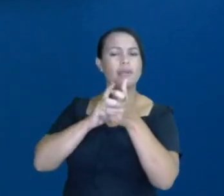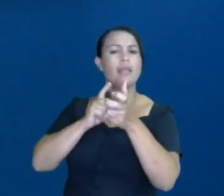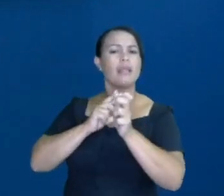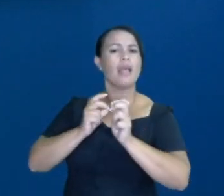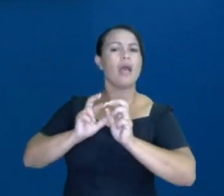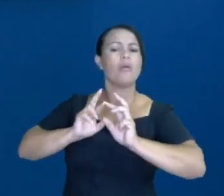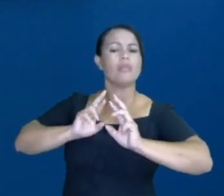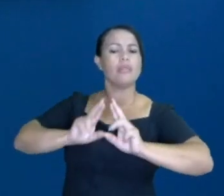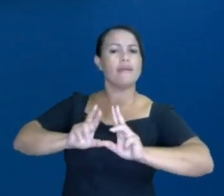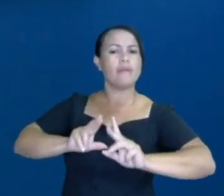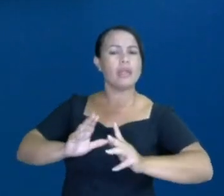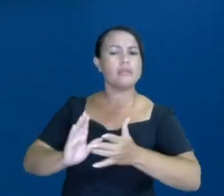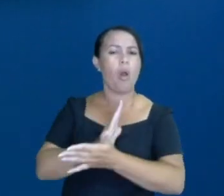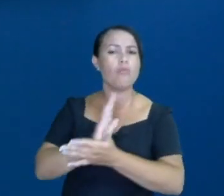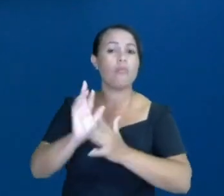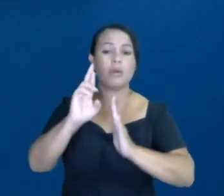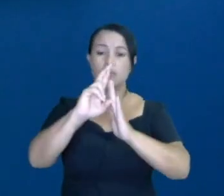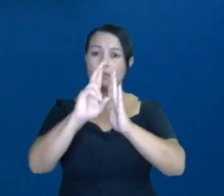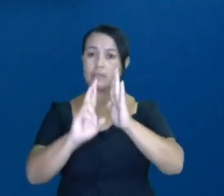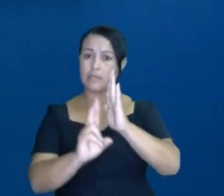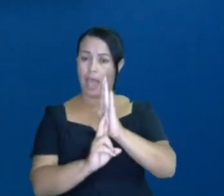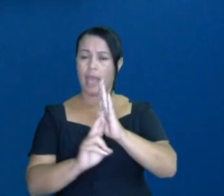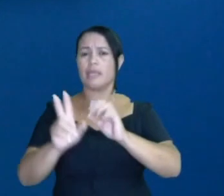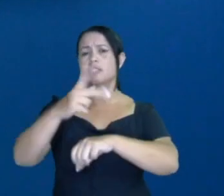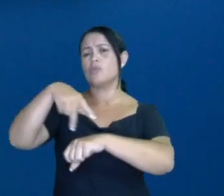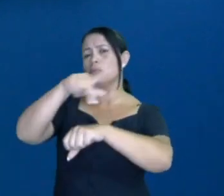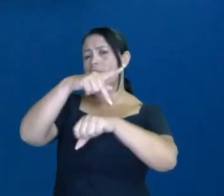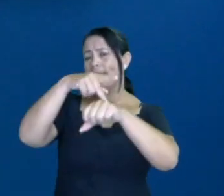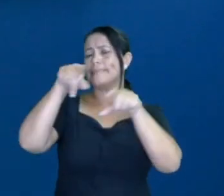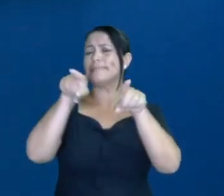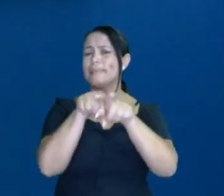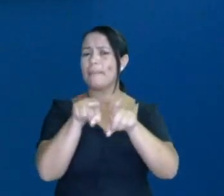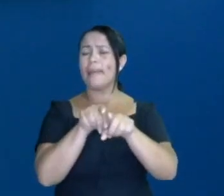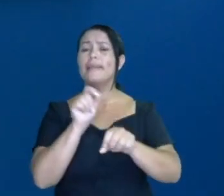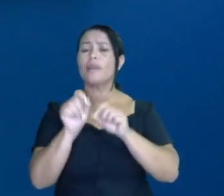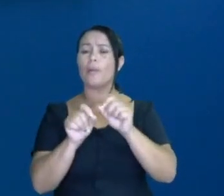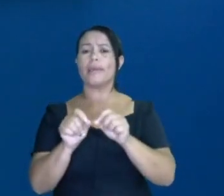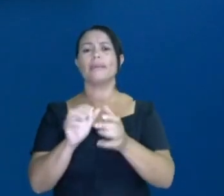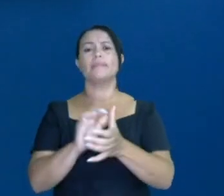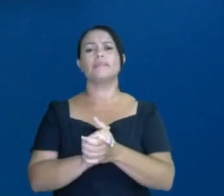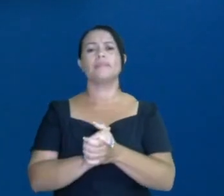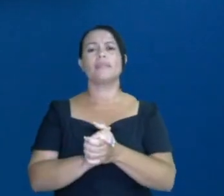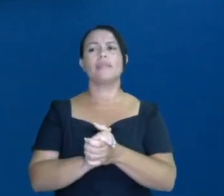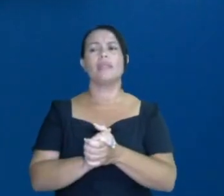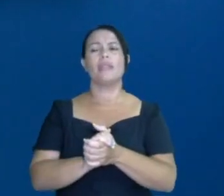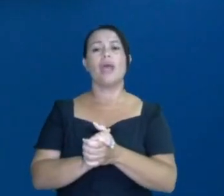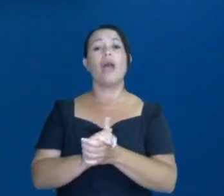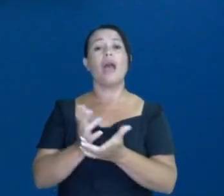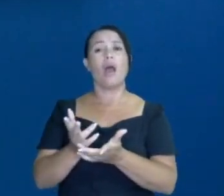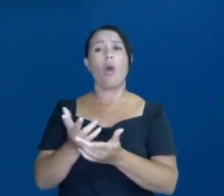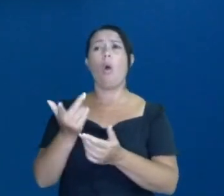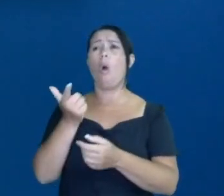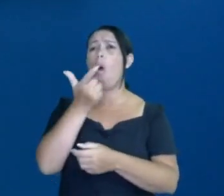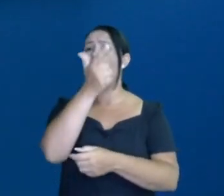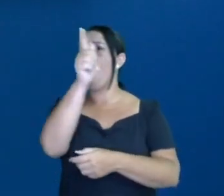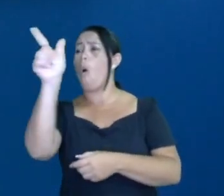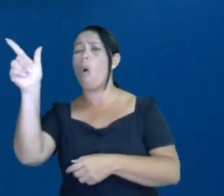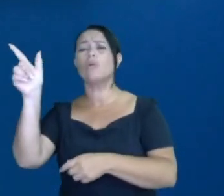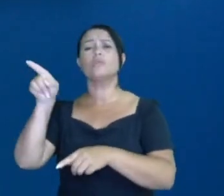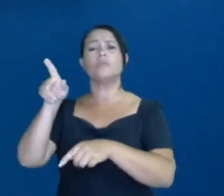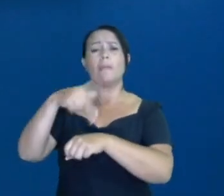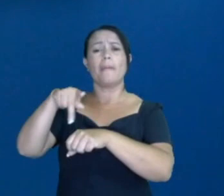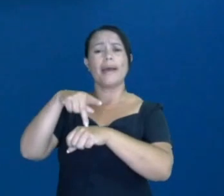diferenças, né? Algumas regras em alguns países, outros em não. Então eles pegaram todos os países de língua